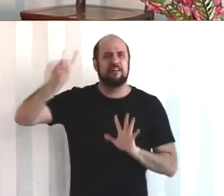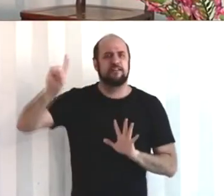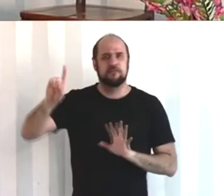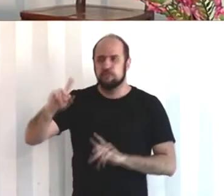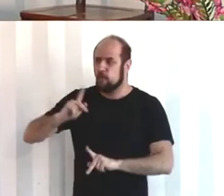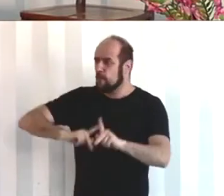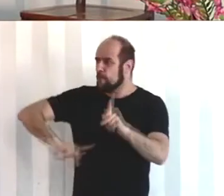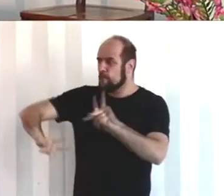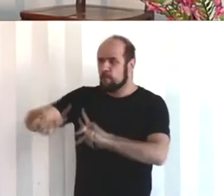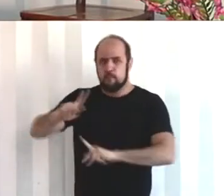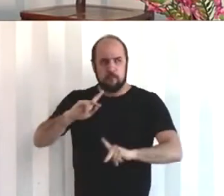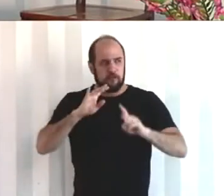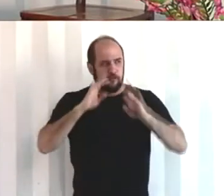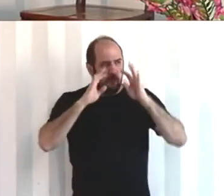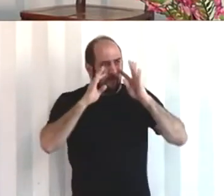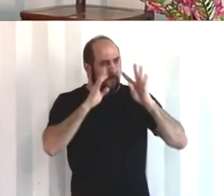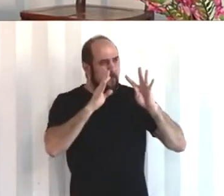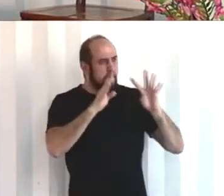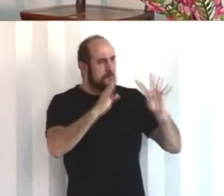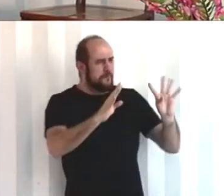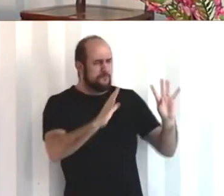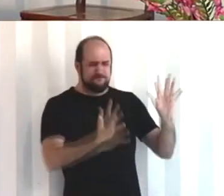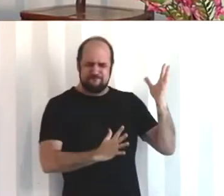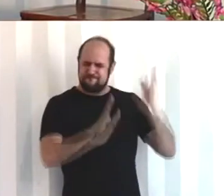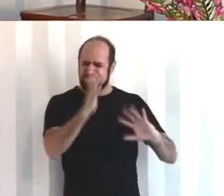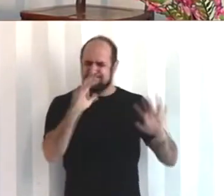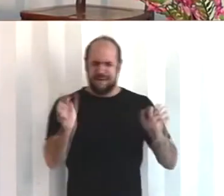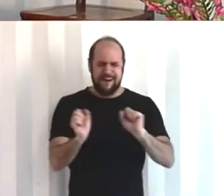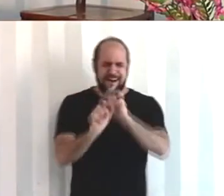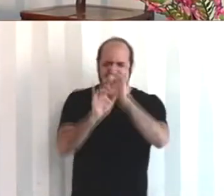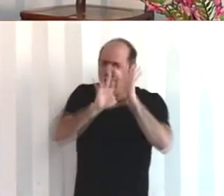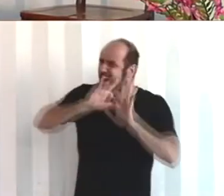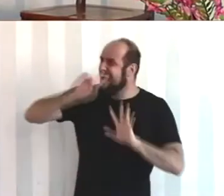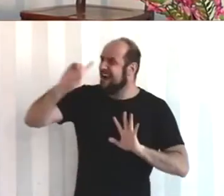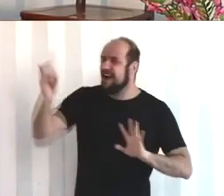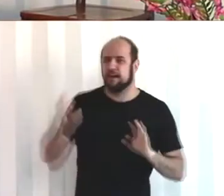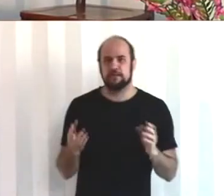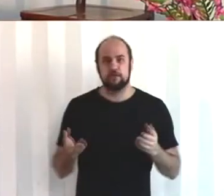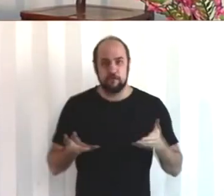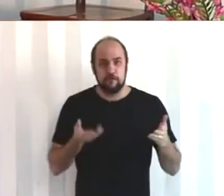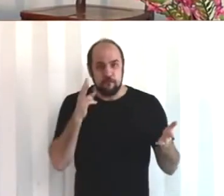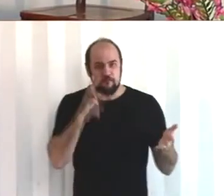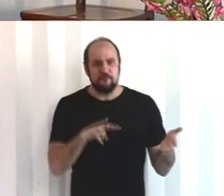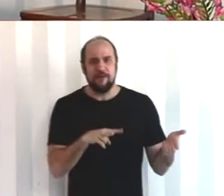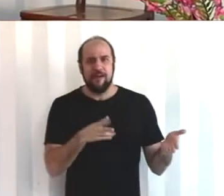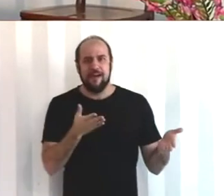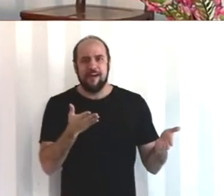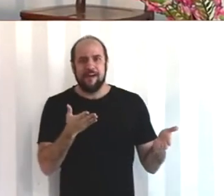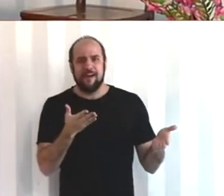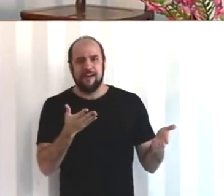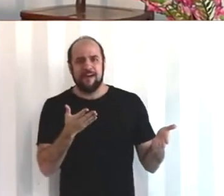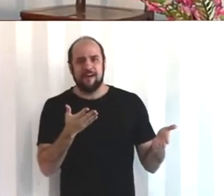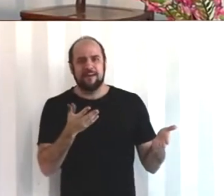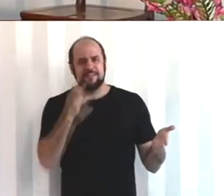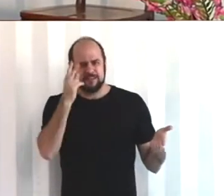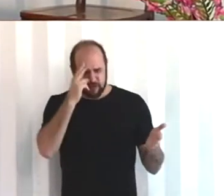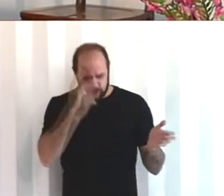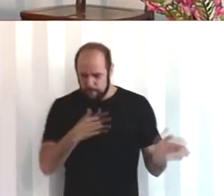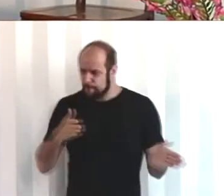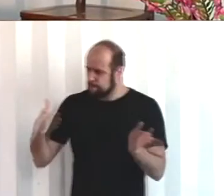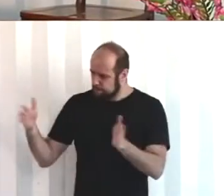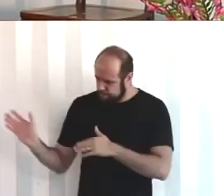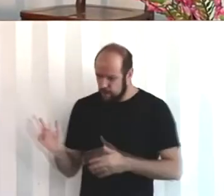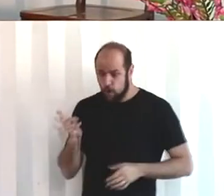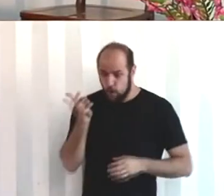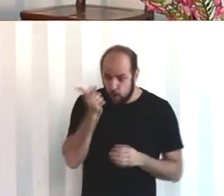vendo isto, dava louvores a Deus. Só lhe deu glória, irmãos. Muitos outros casos. Agora lá na cruz,